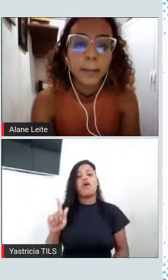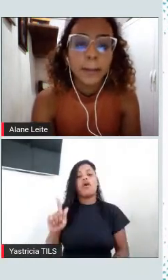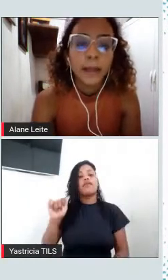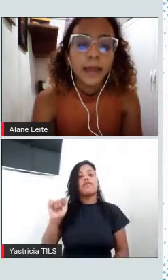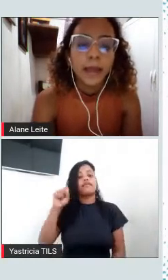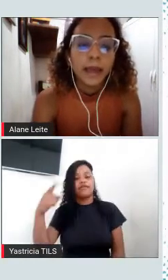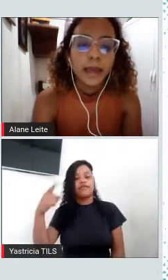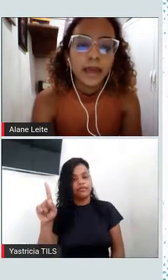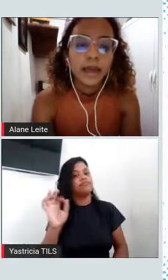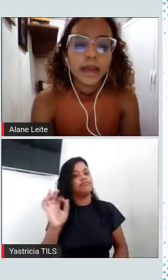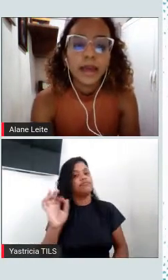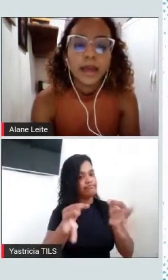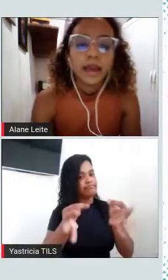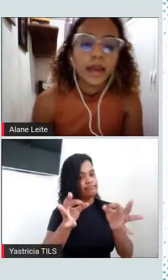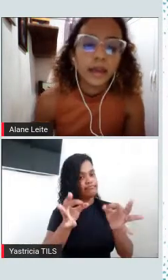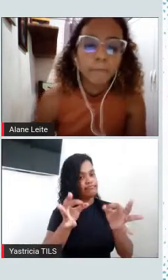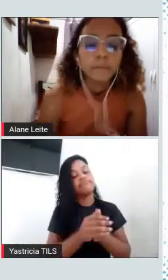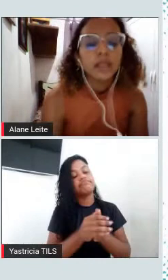certo?